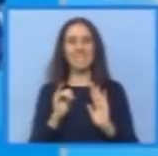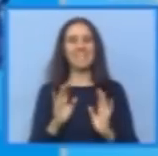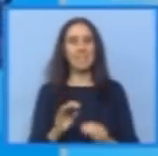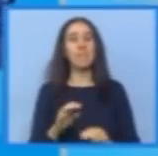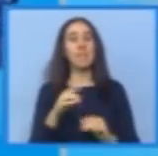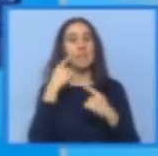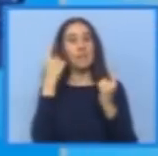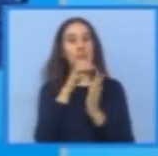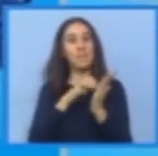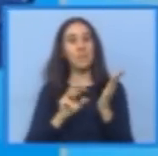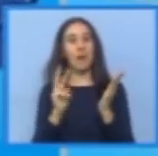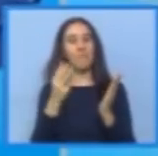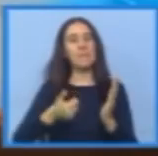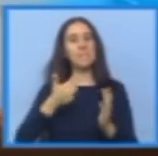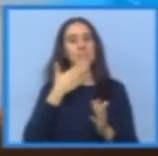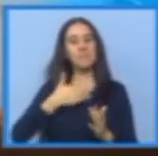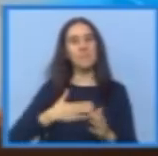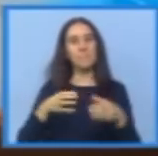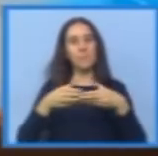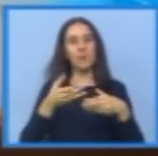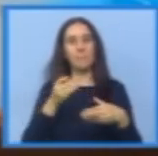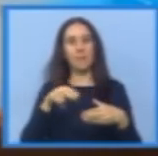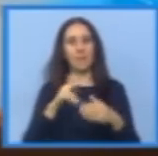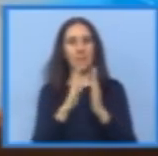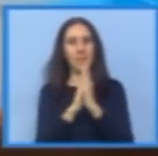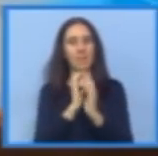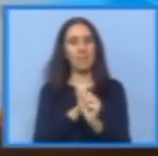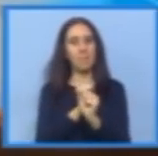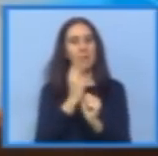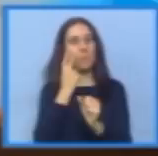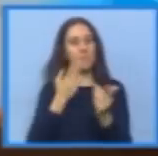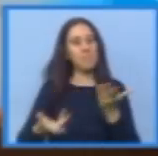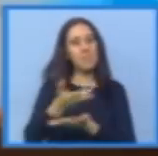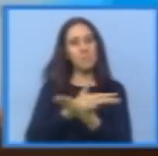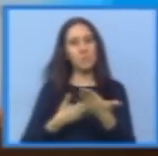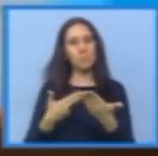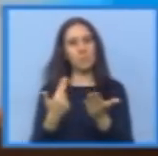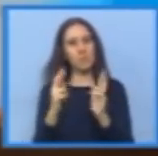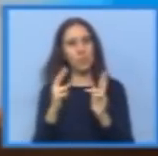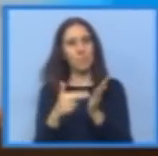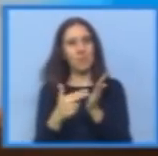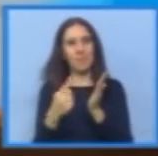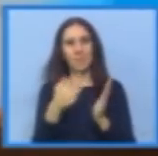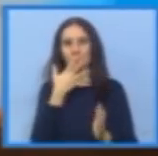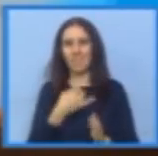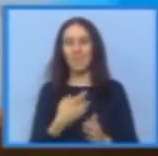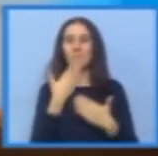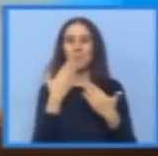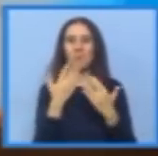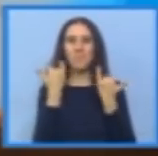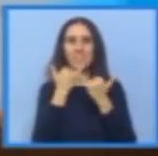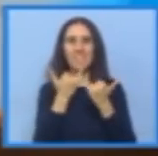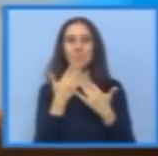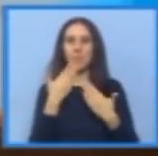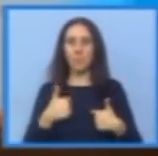3 textos e, sobretudo, a nos dar a conhecer a Paróquia da Pena, onde trabalha e onde vive estes dinamismos de espera do Natal. Muito obrigado e felicidades